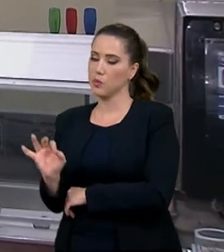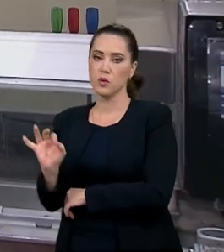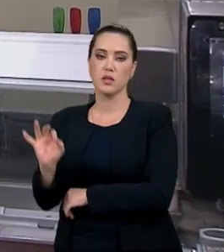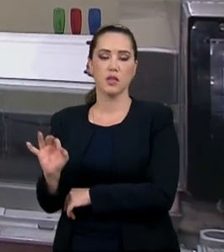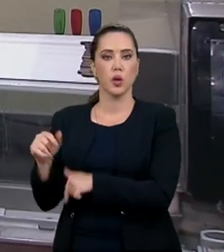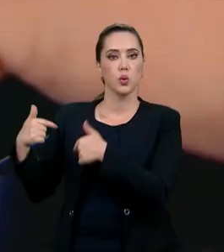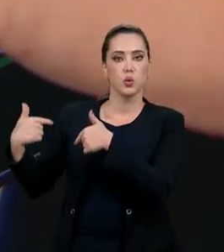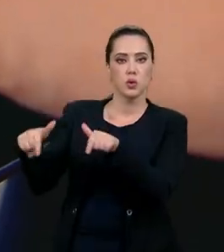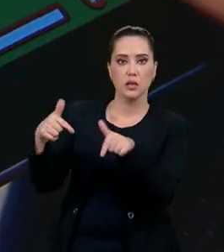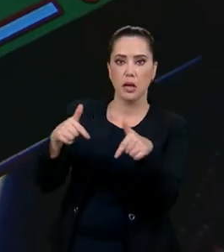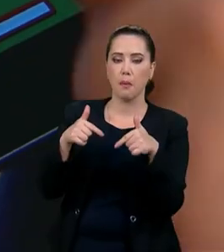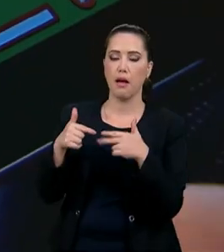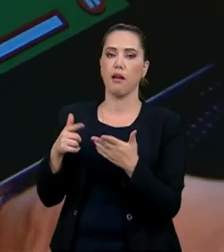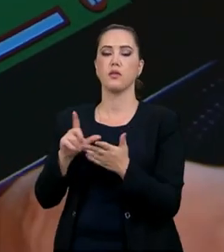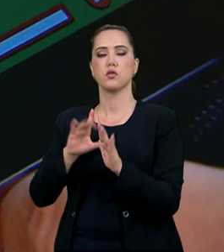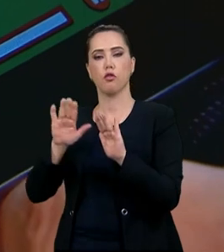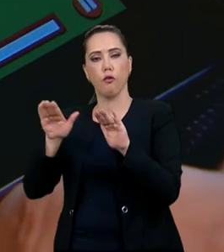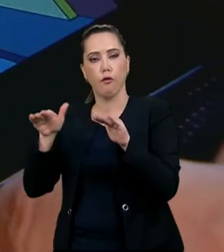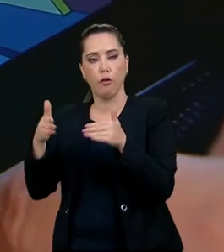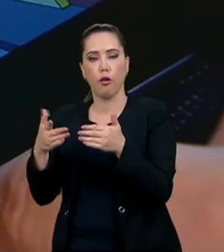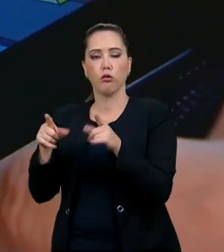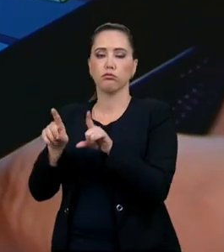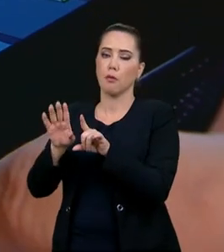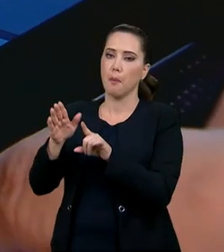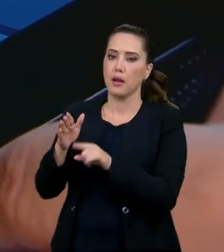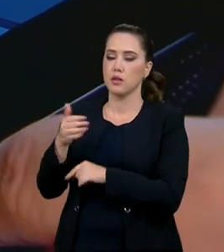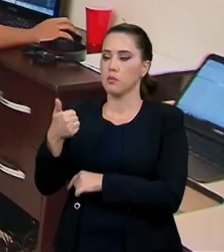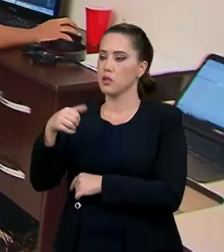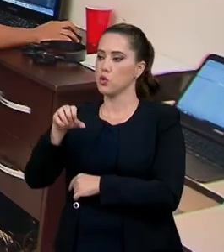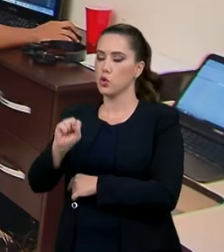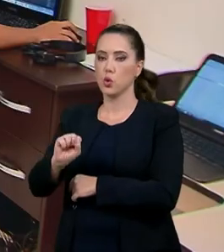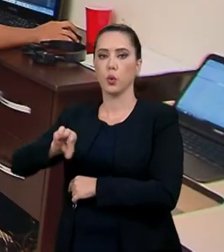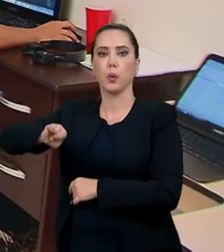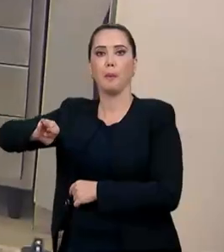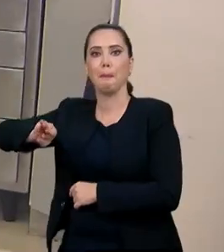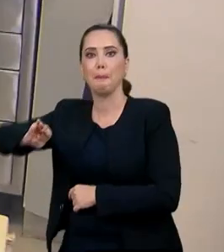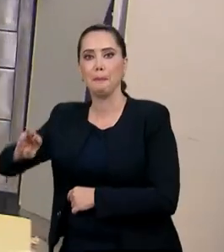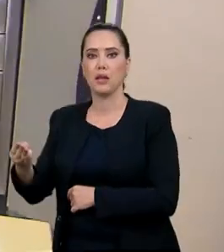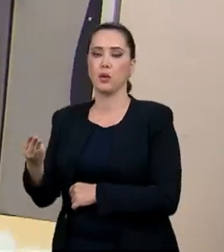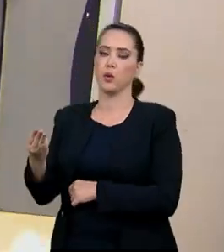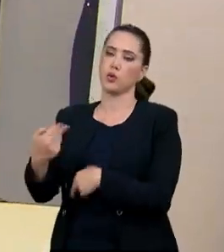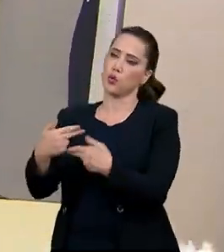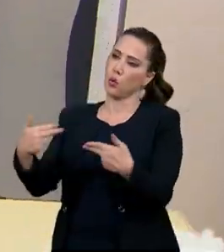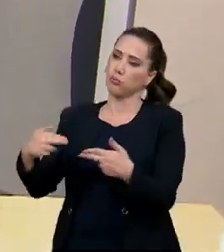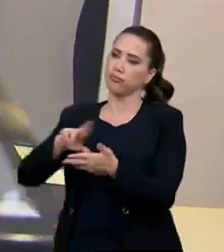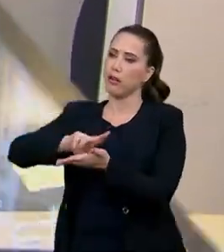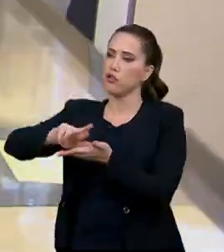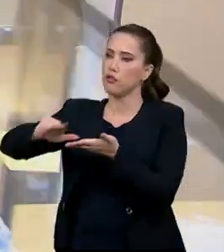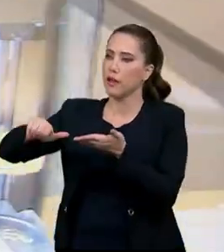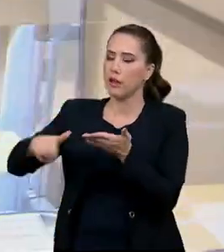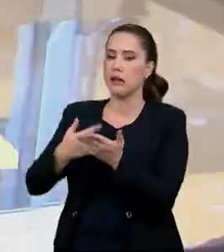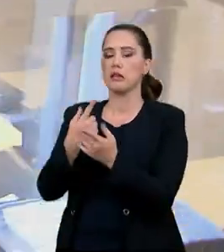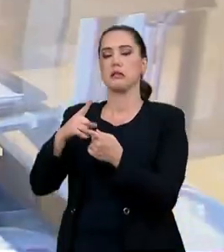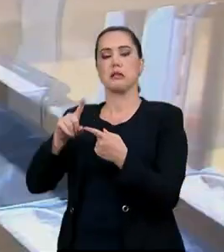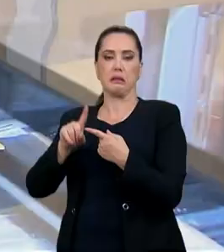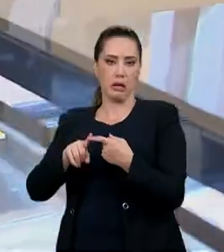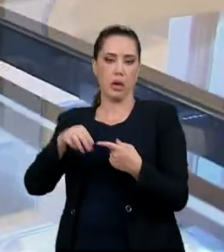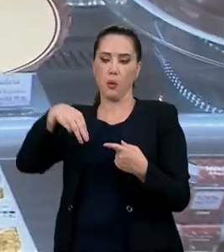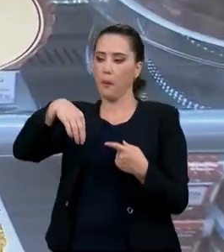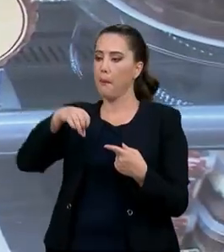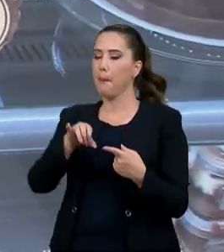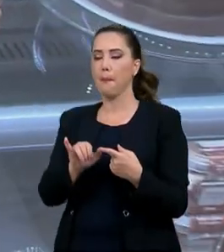e concentra 18 milhões e meio de arranjos produtivos, aí incluídos os